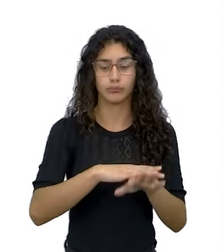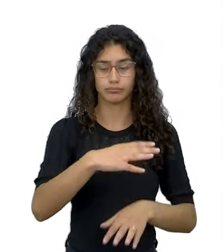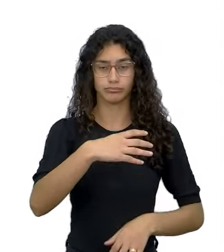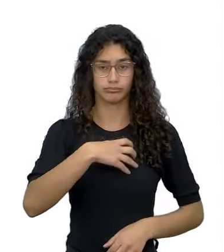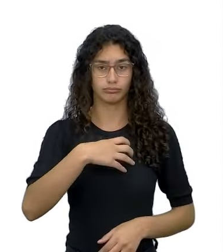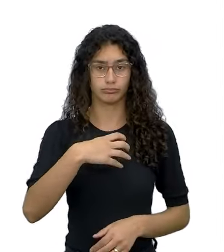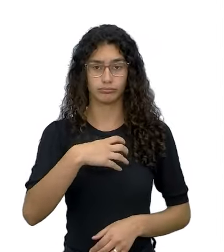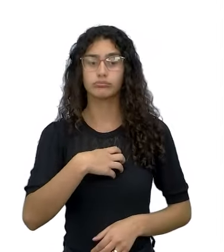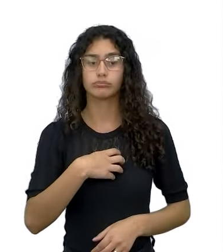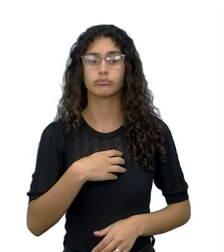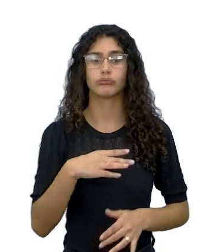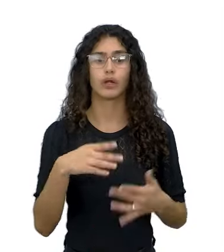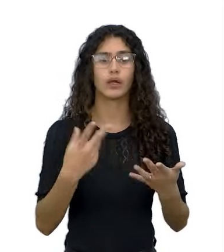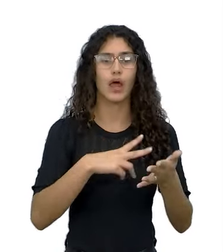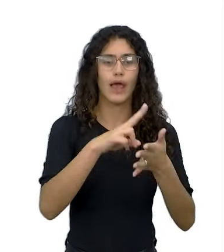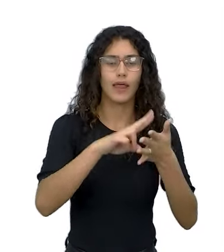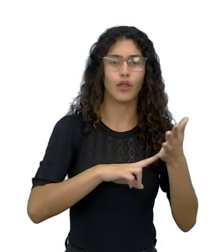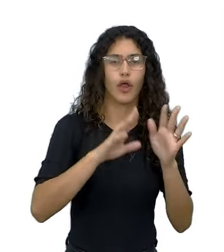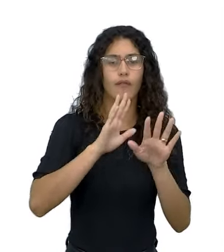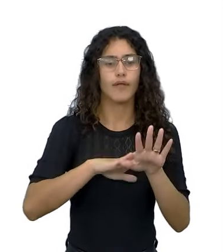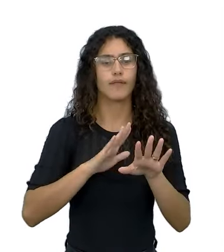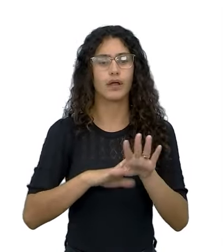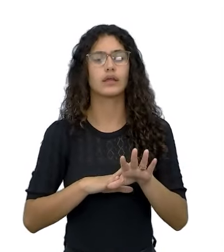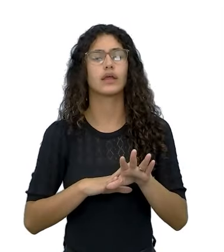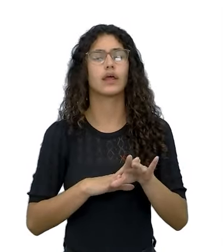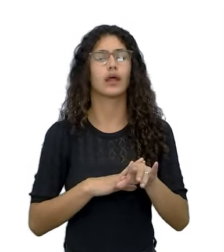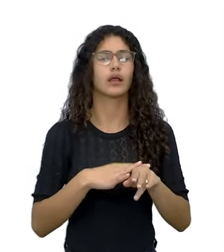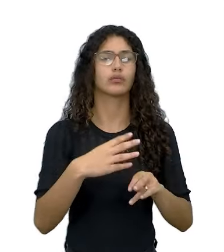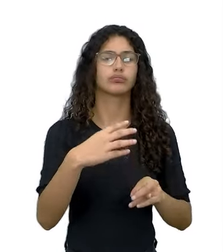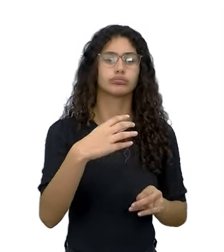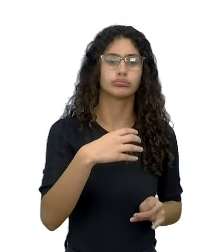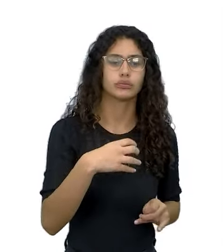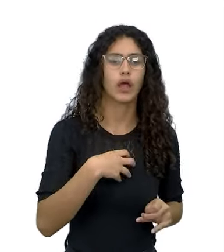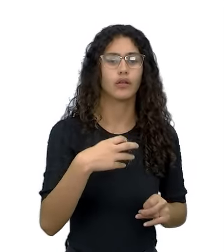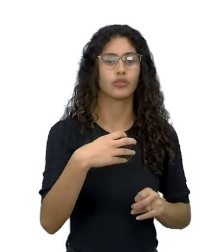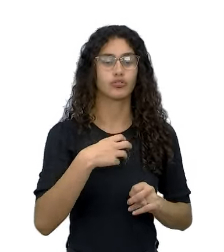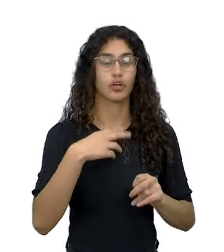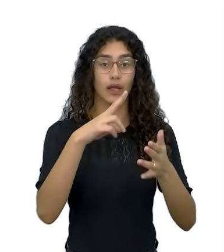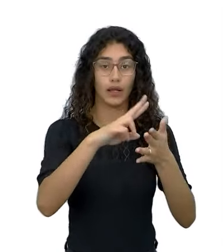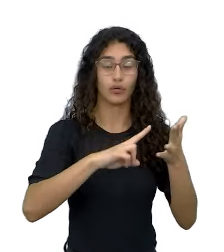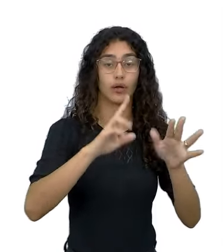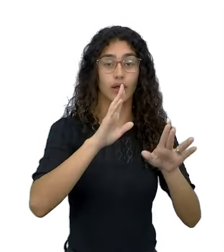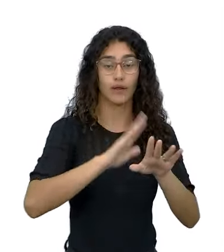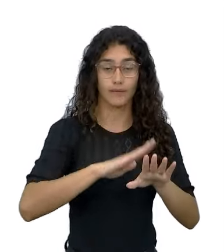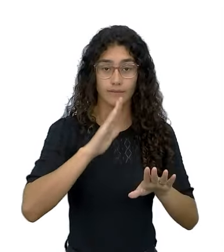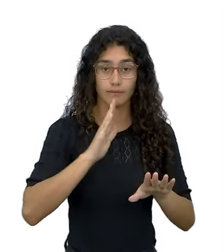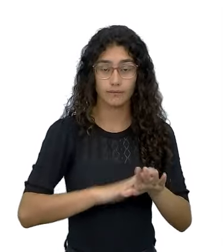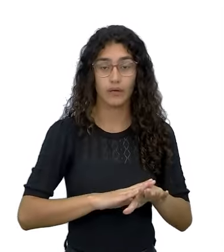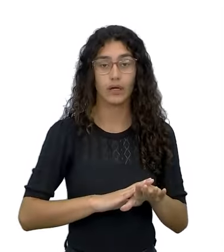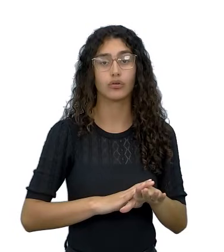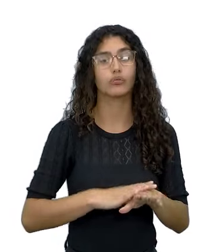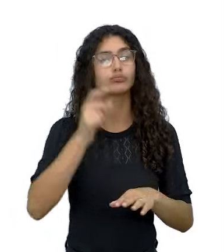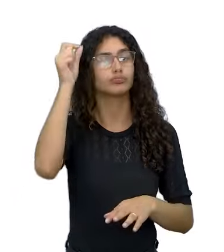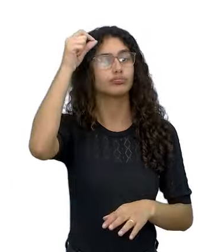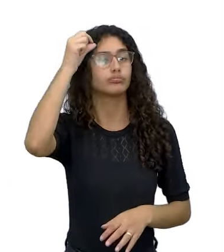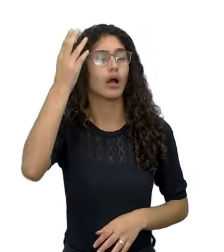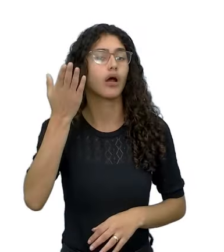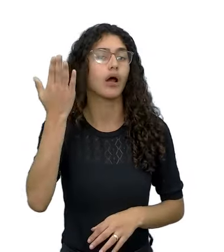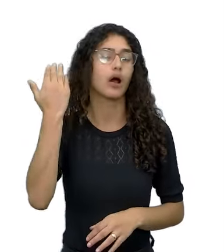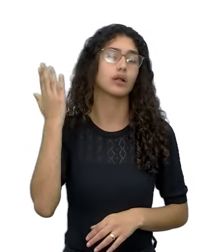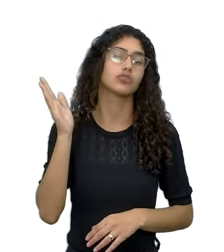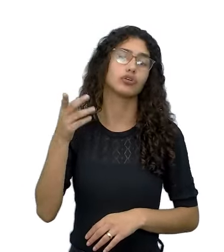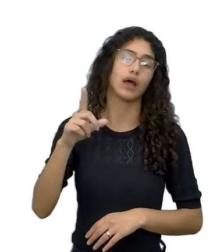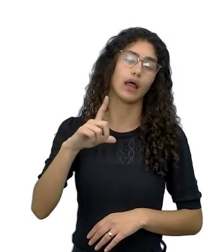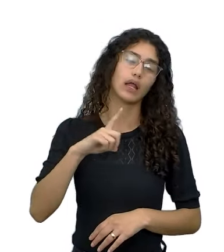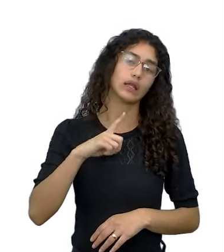sentidos, né? Então, o leitor, ele vai criar esse sentido através da leitura que ele realiza, através de conhecimentos prévios que ele já